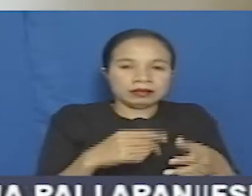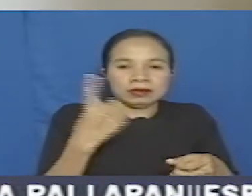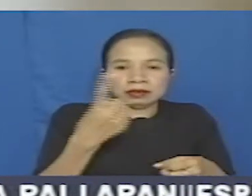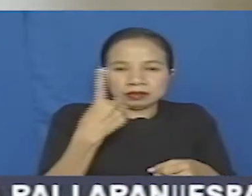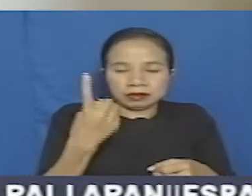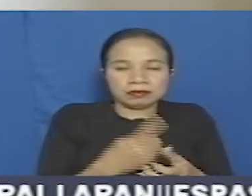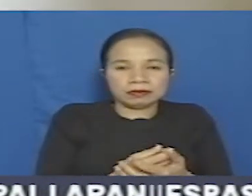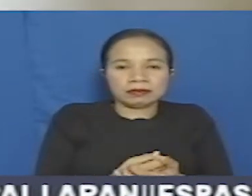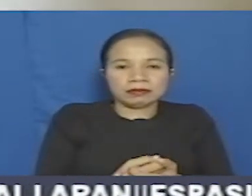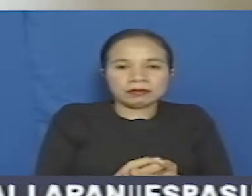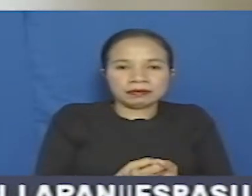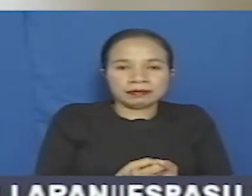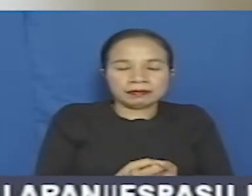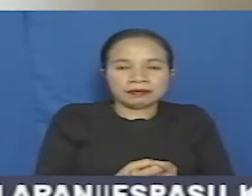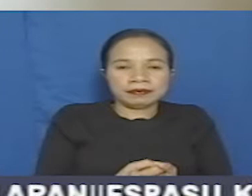ruma